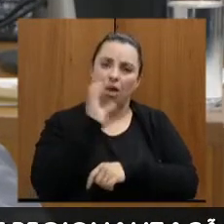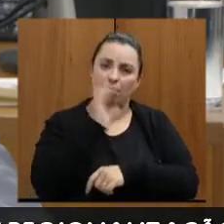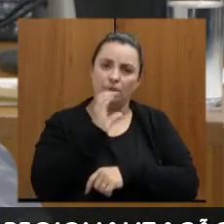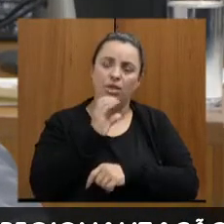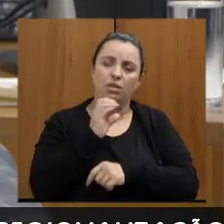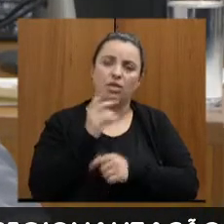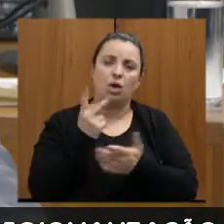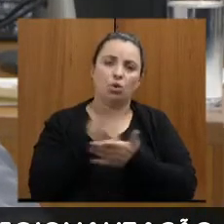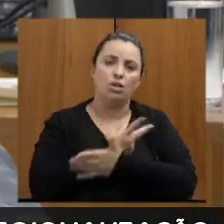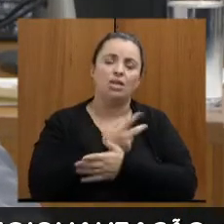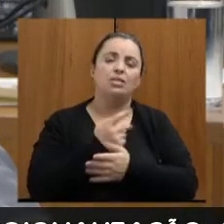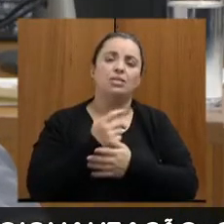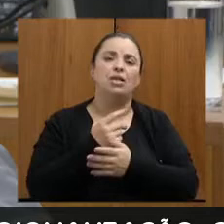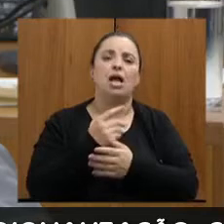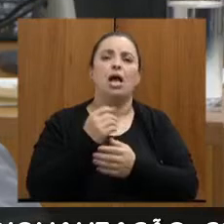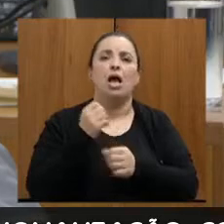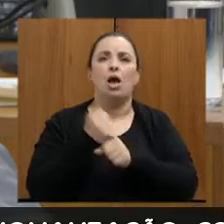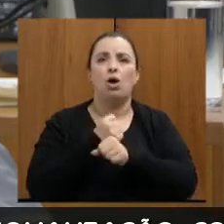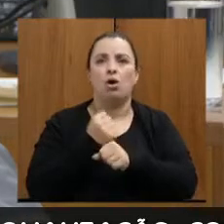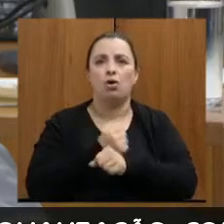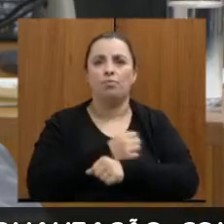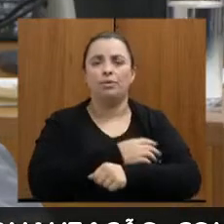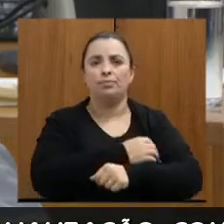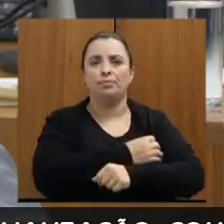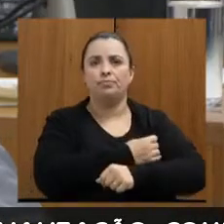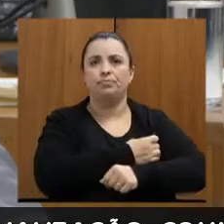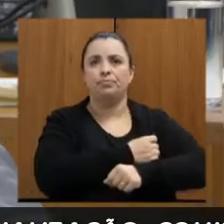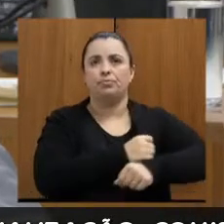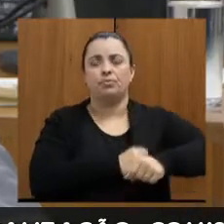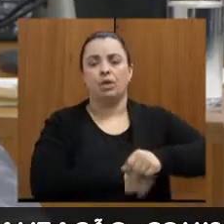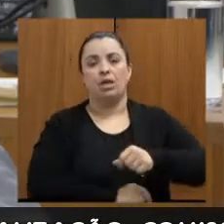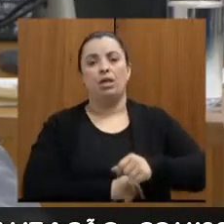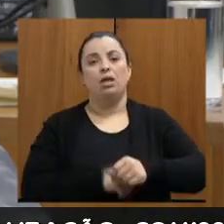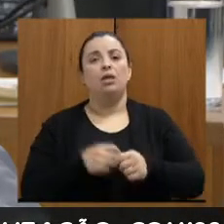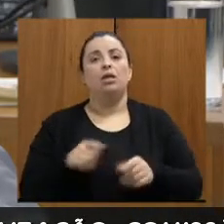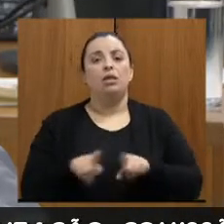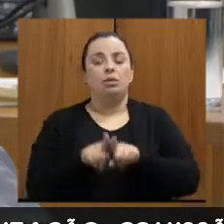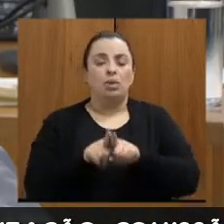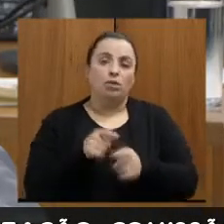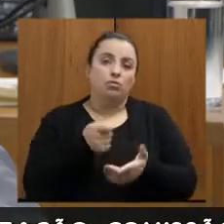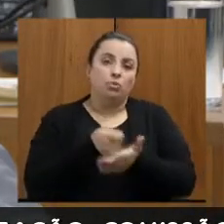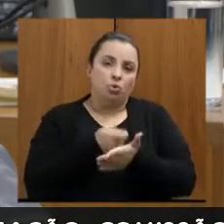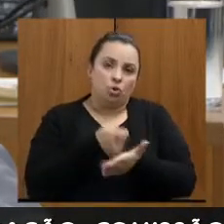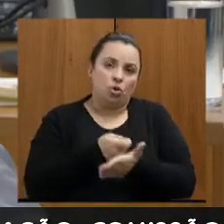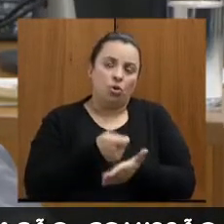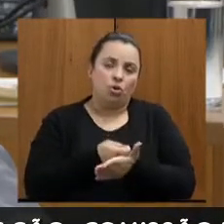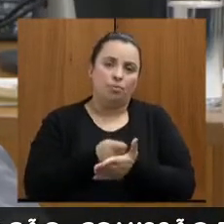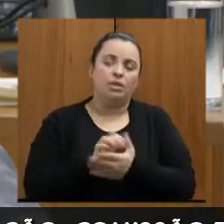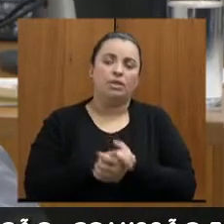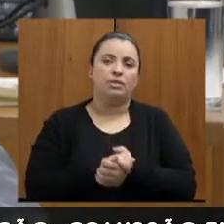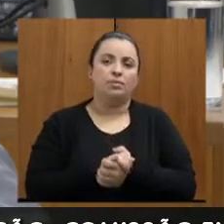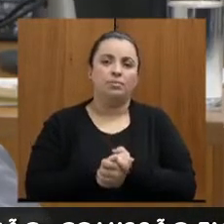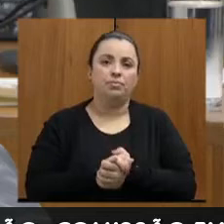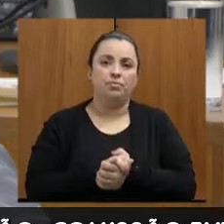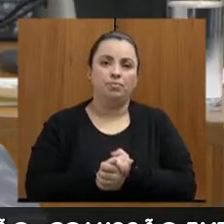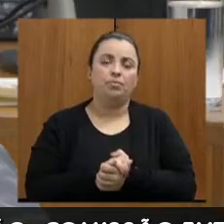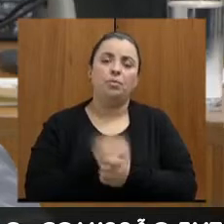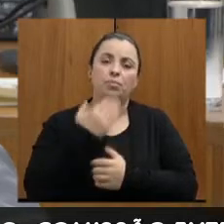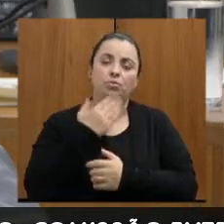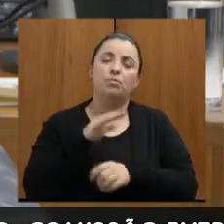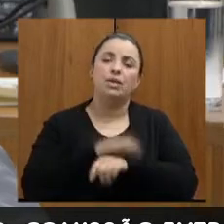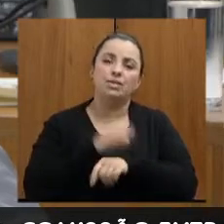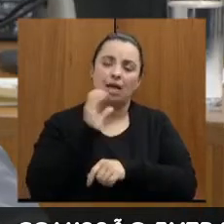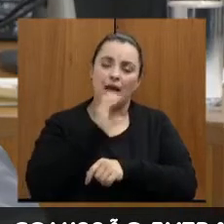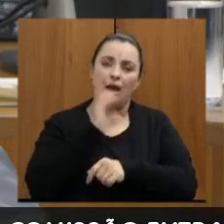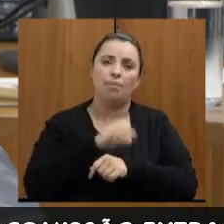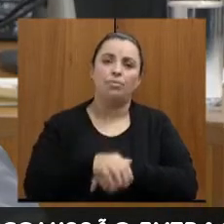chegou além das das cobranças né se na verdade é também é agilizar o